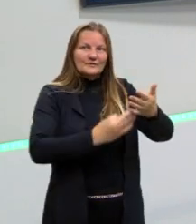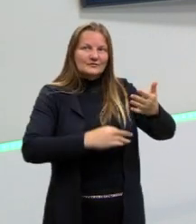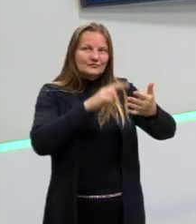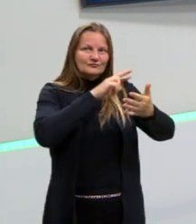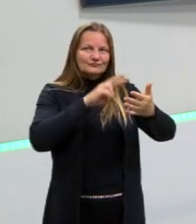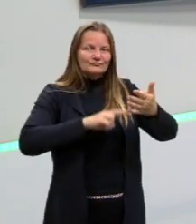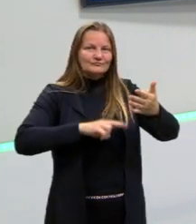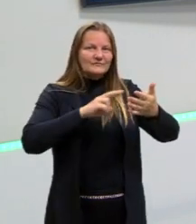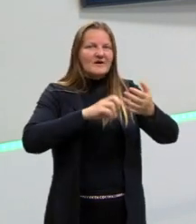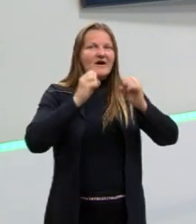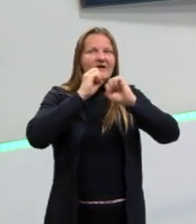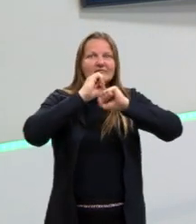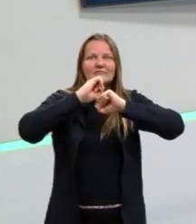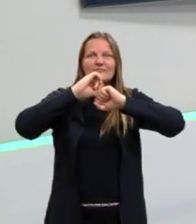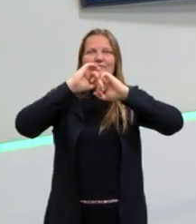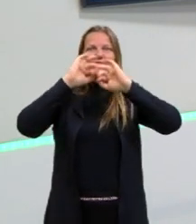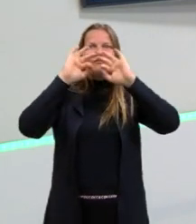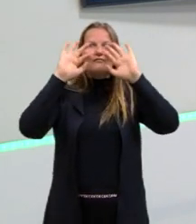linhas e